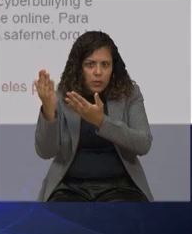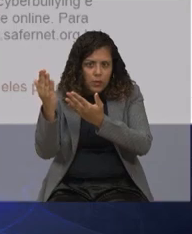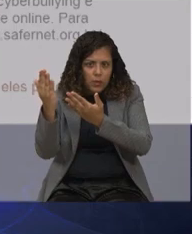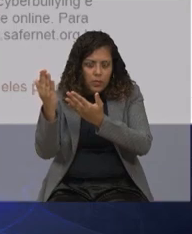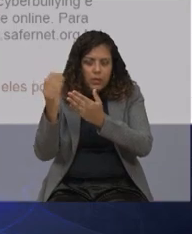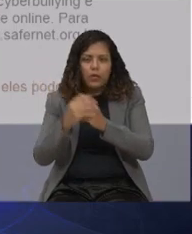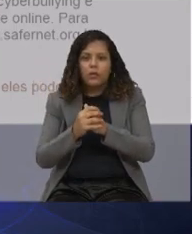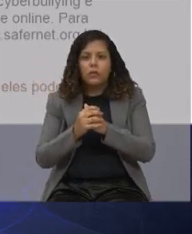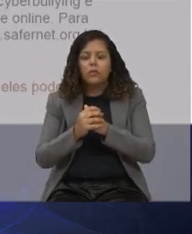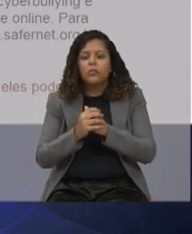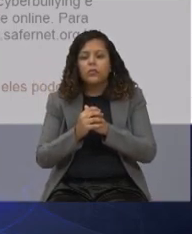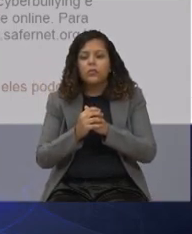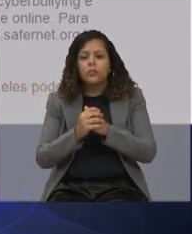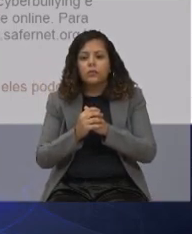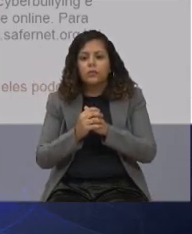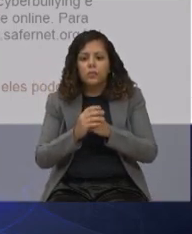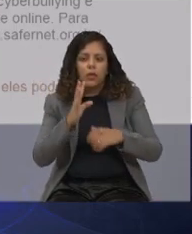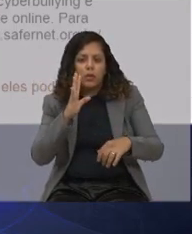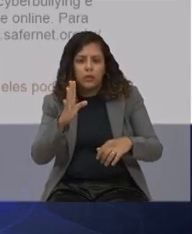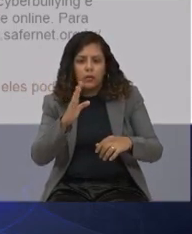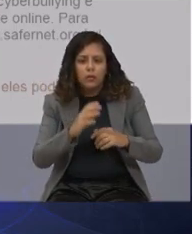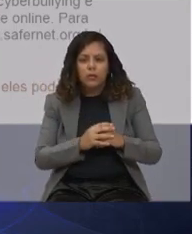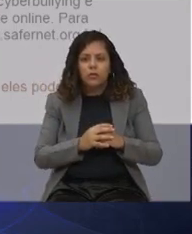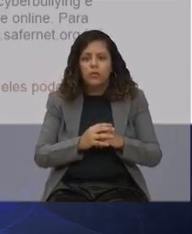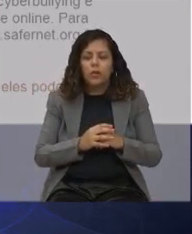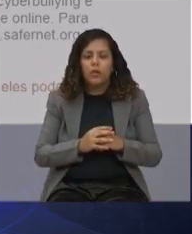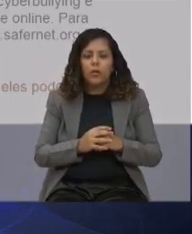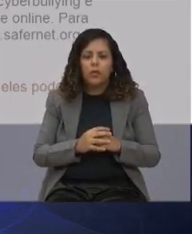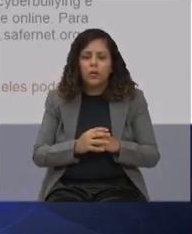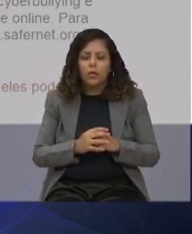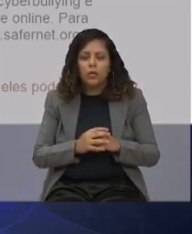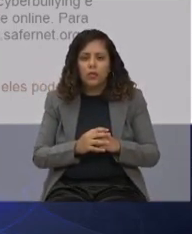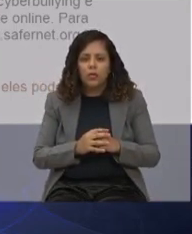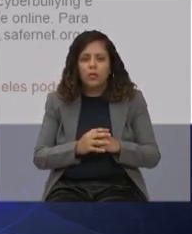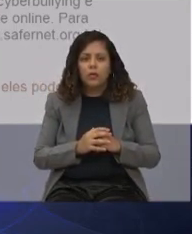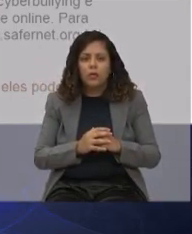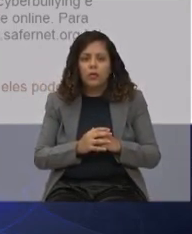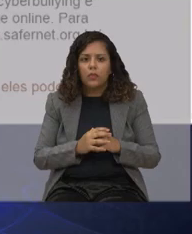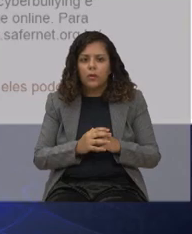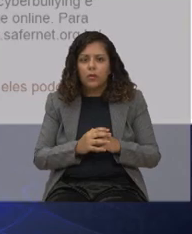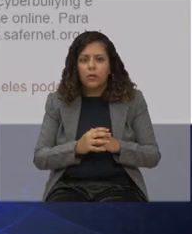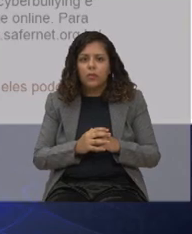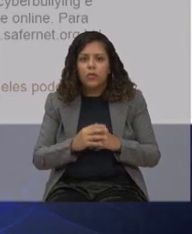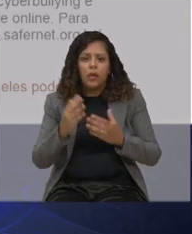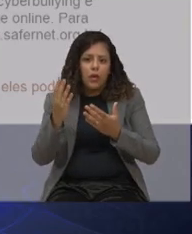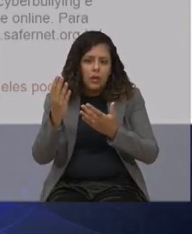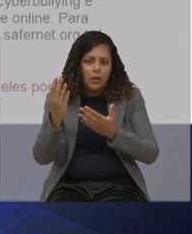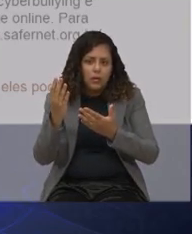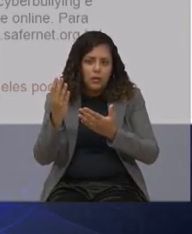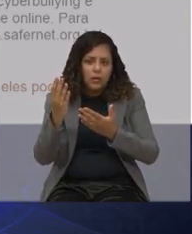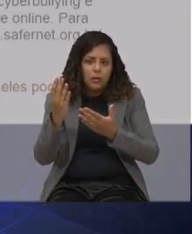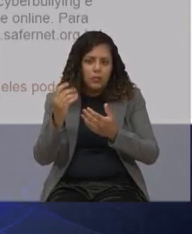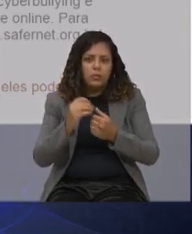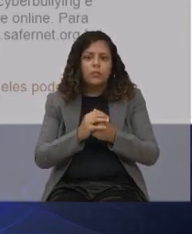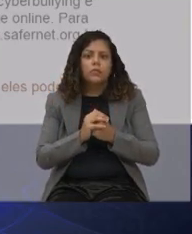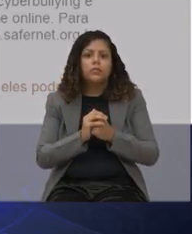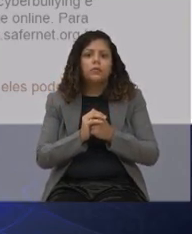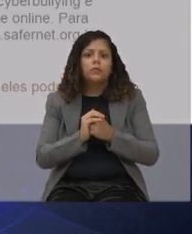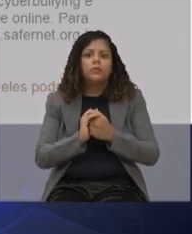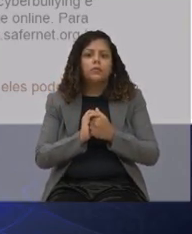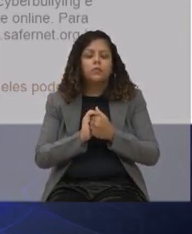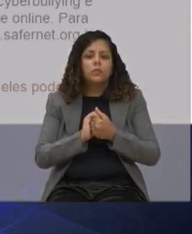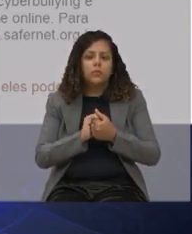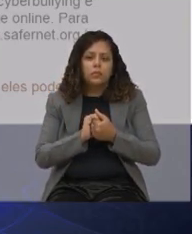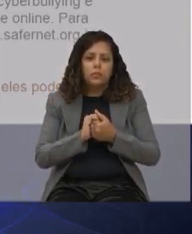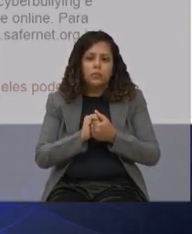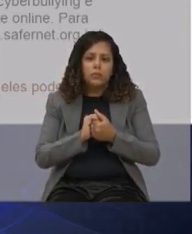ela destacou a importância de observar os sinais que podem indicar abuso sexual além dos canais de denúncia como